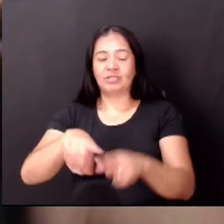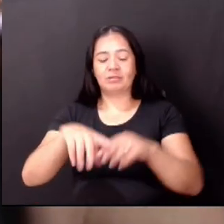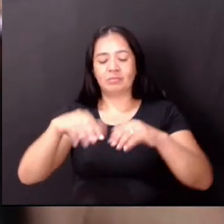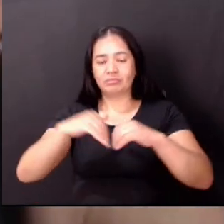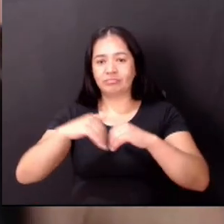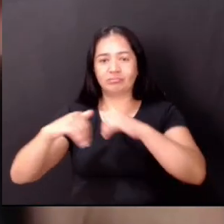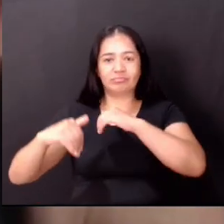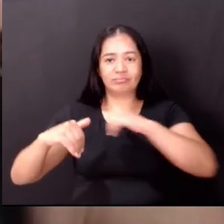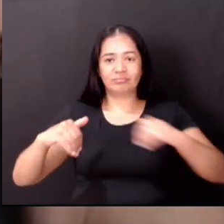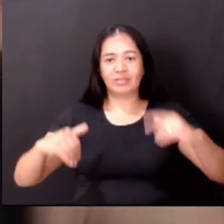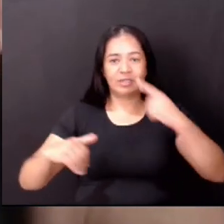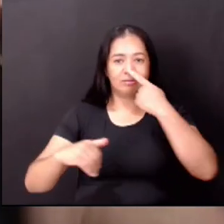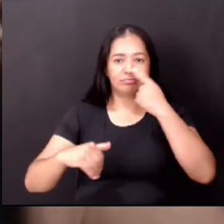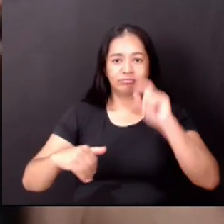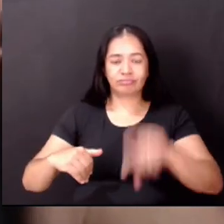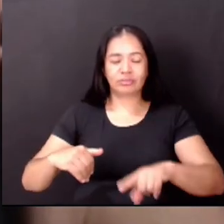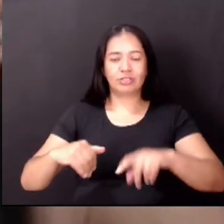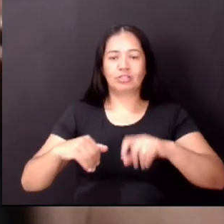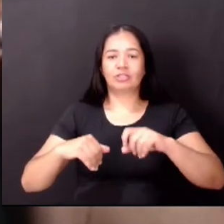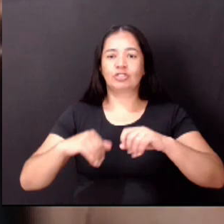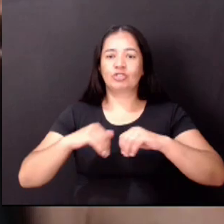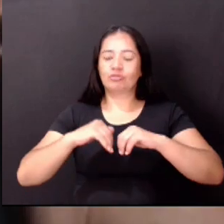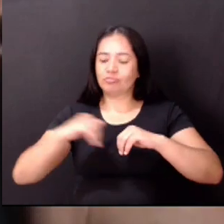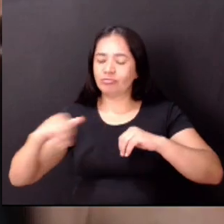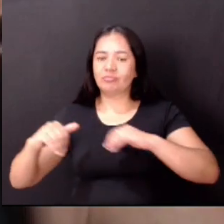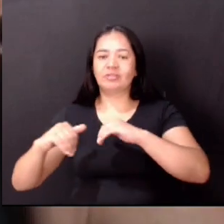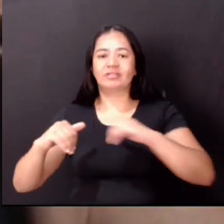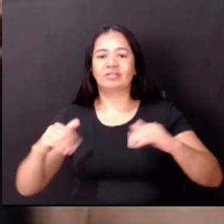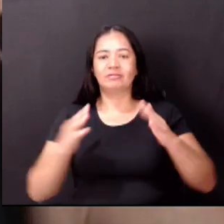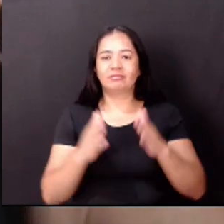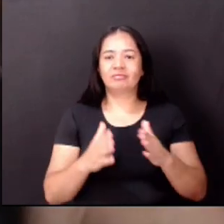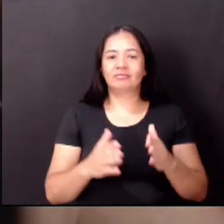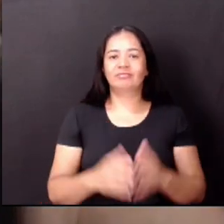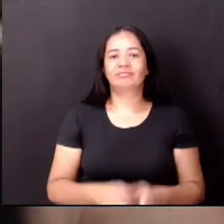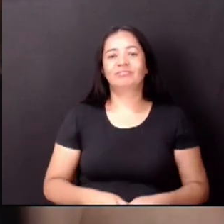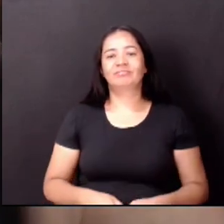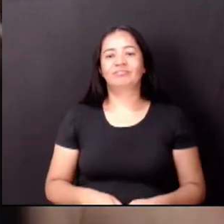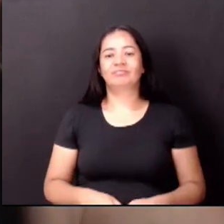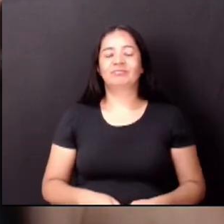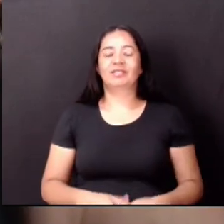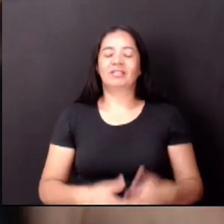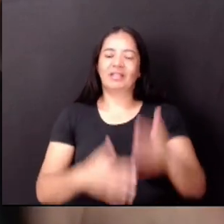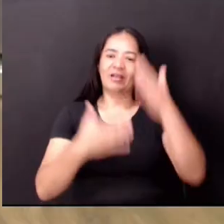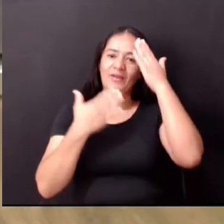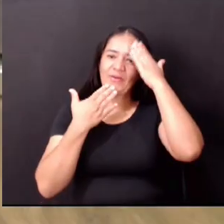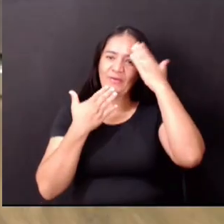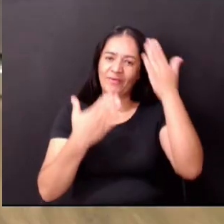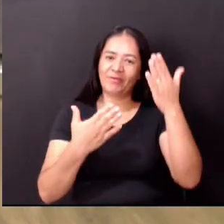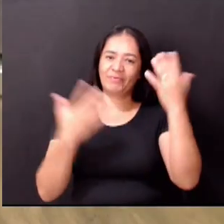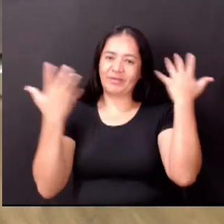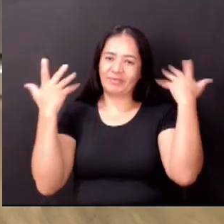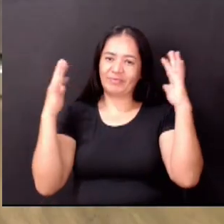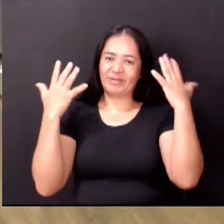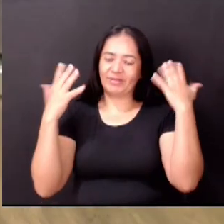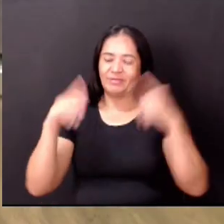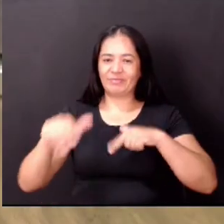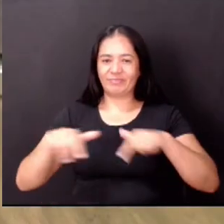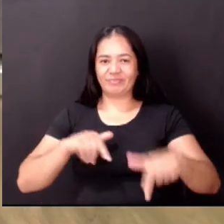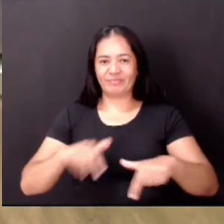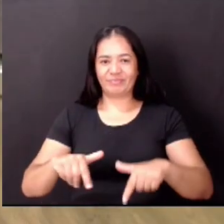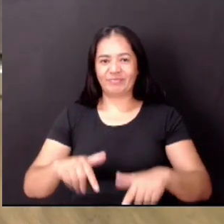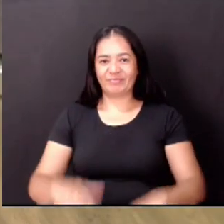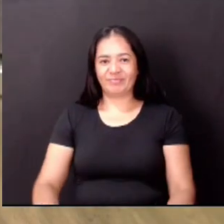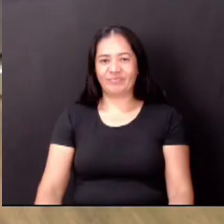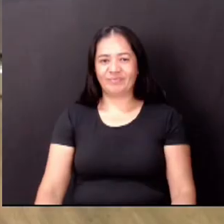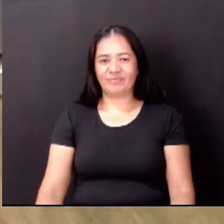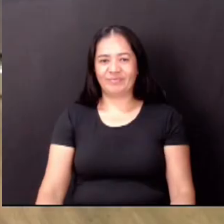da casa de cada morador. Muito obrigada e parabéns pelo trabalho, Denise.